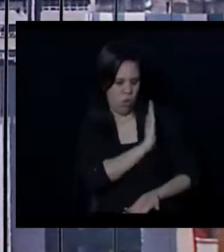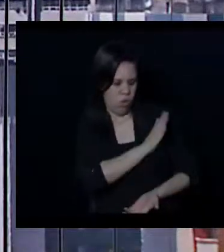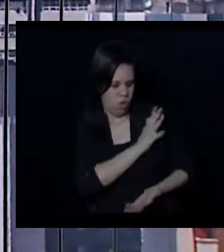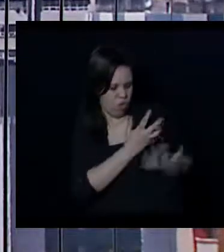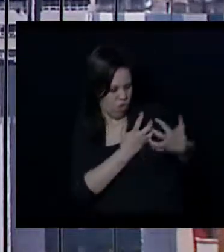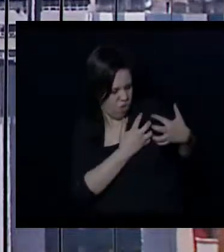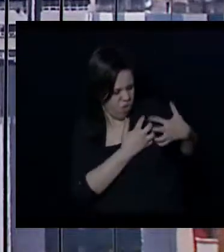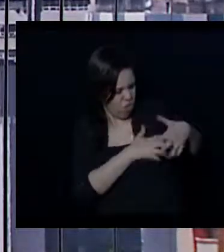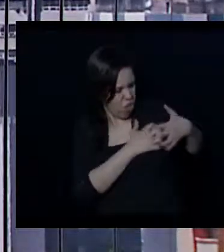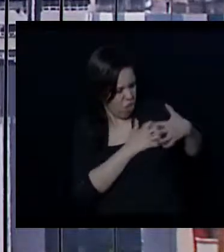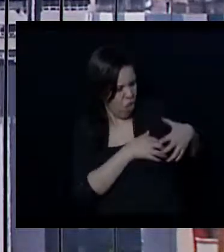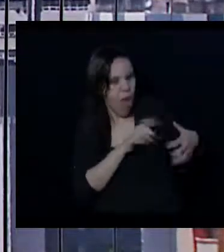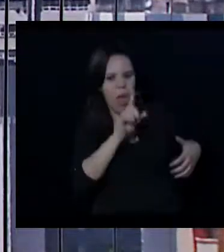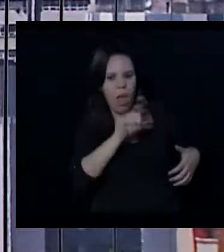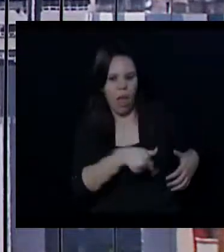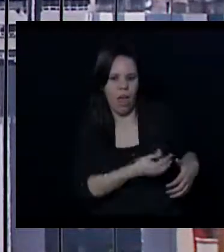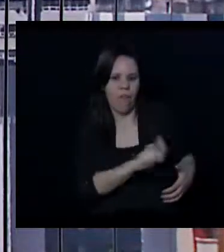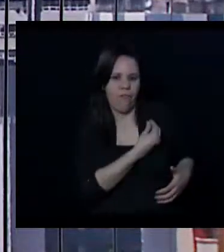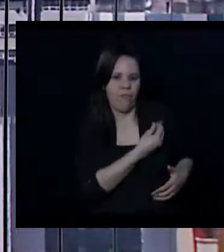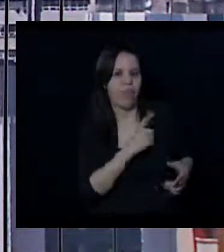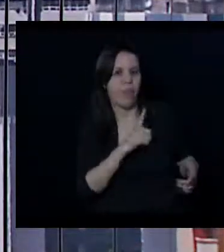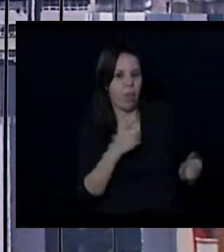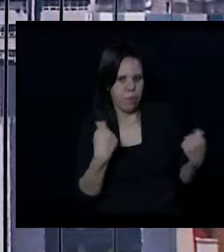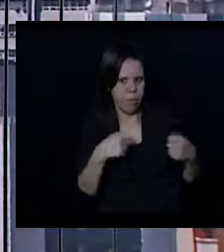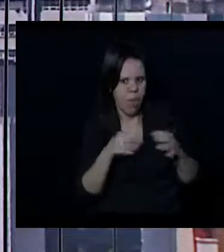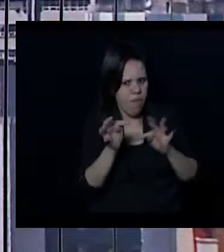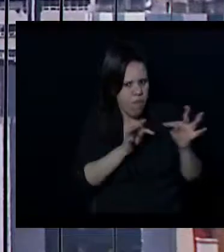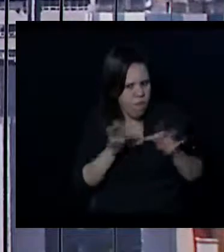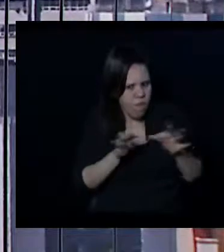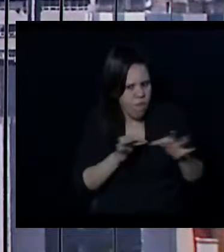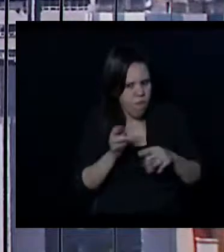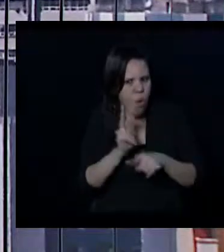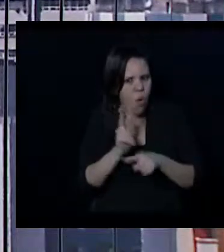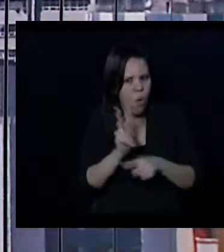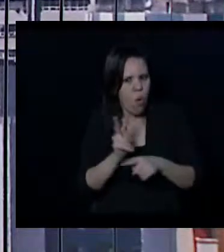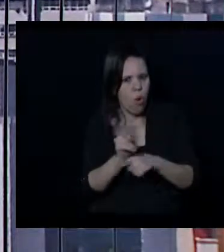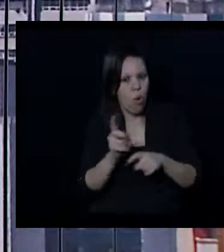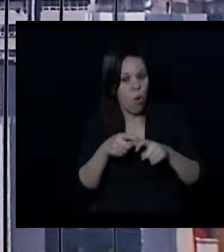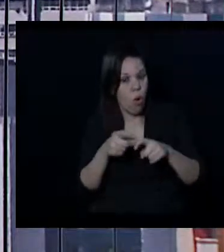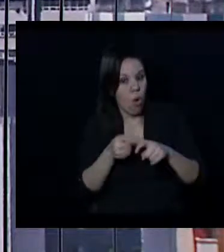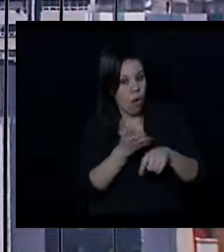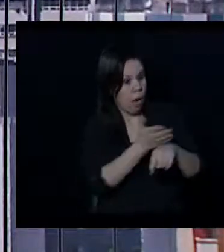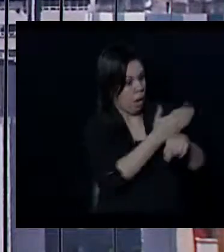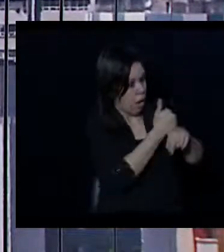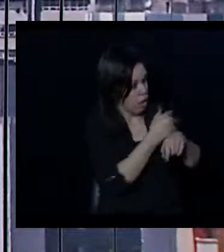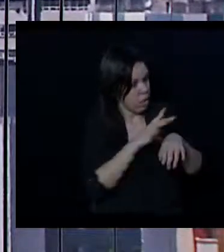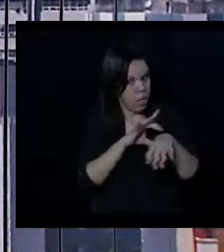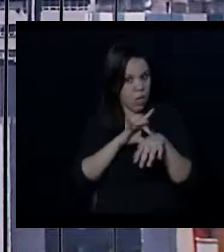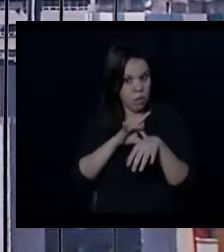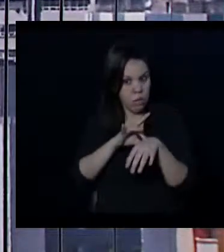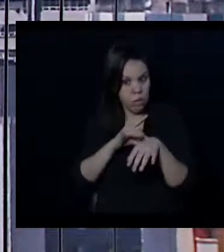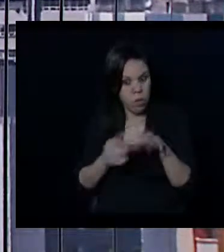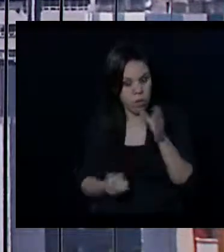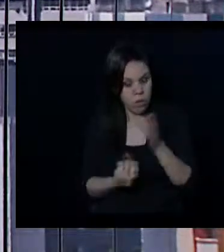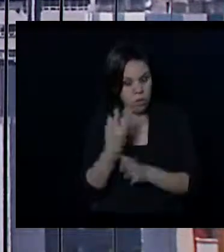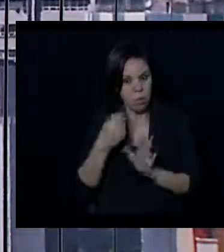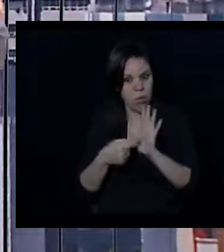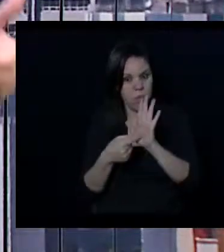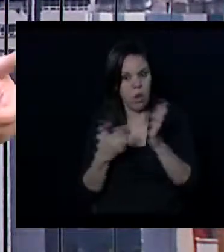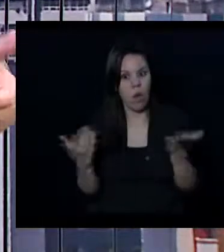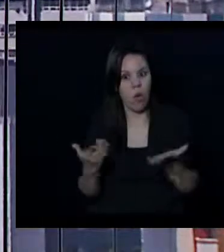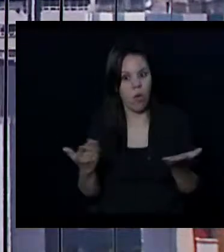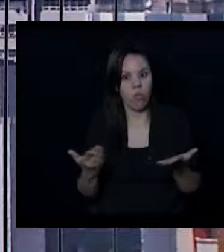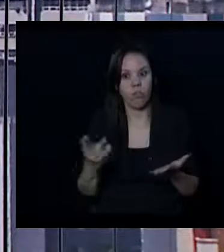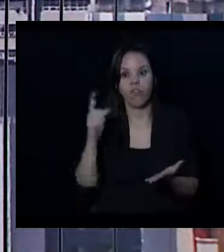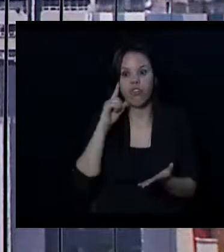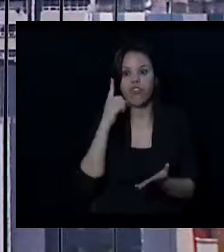órgão vital. Precisa de cuidados médicos antes mesmo que as doenças apareçam. Portanto, hoje, 15